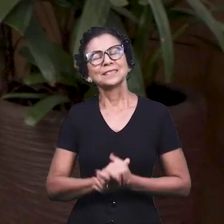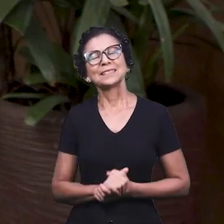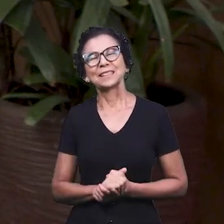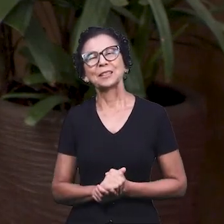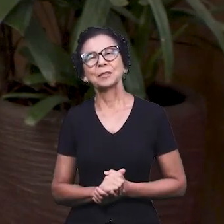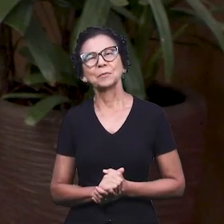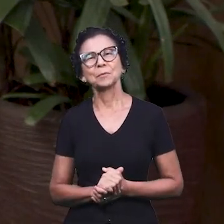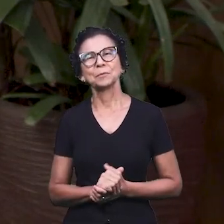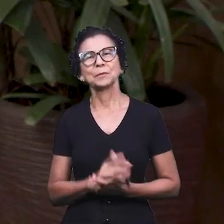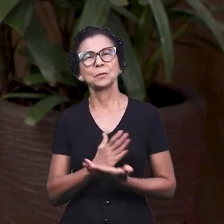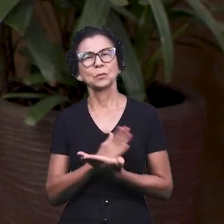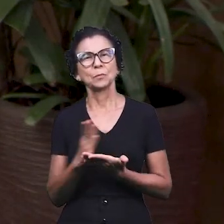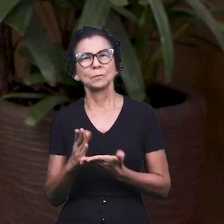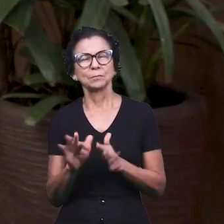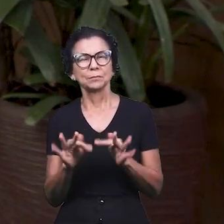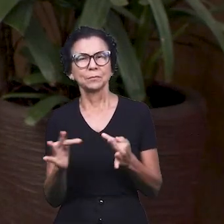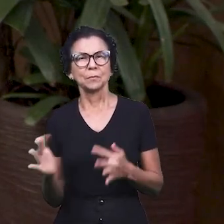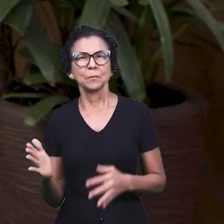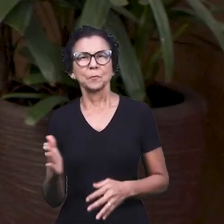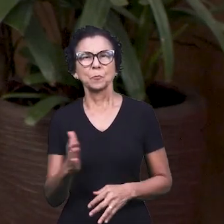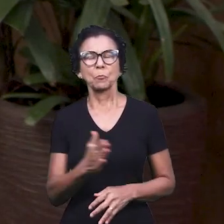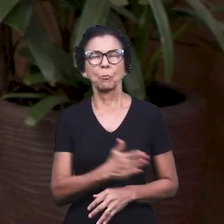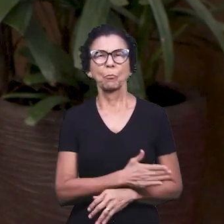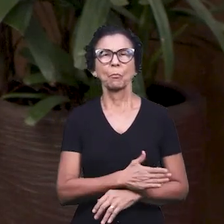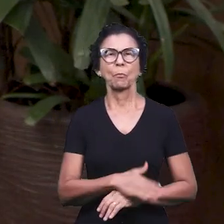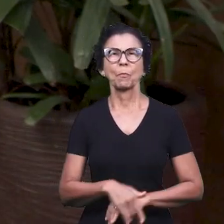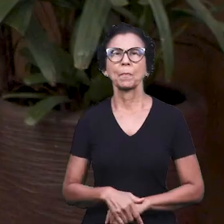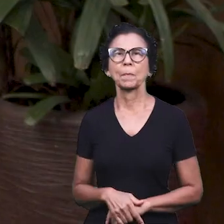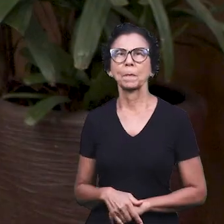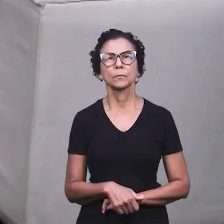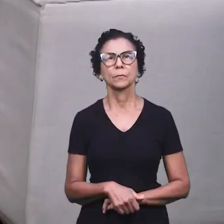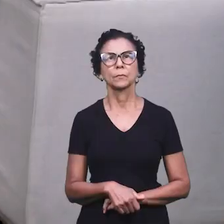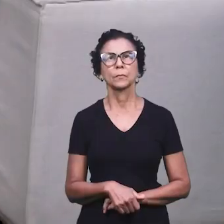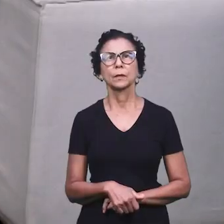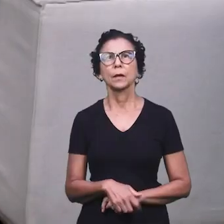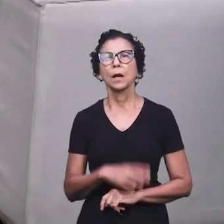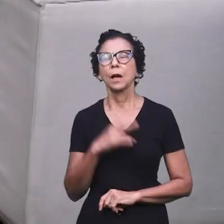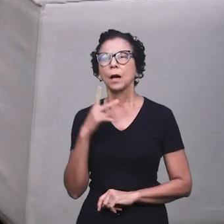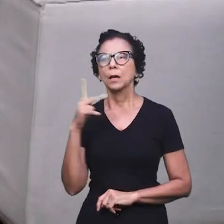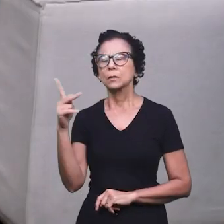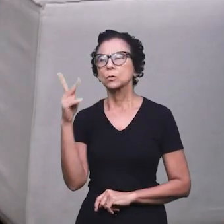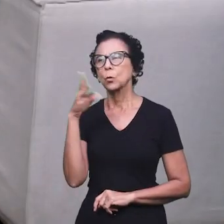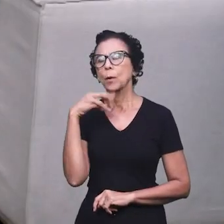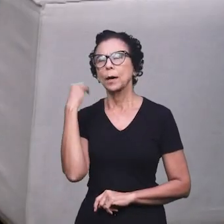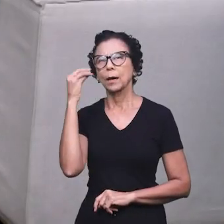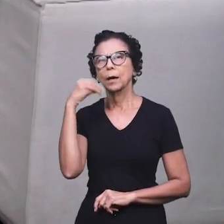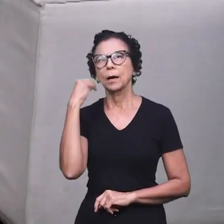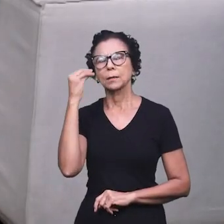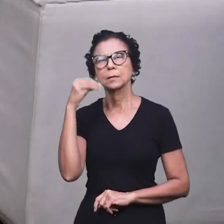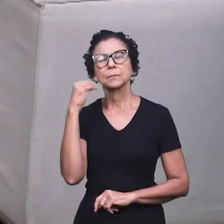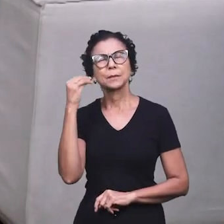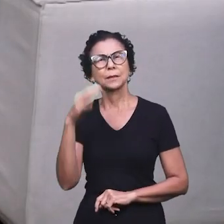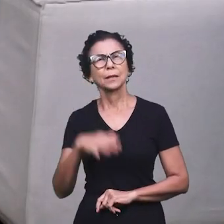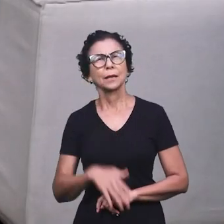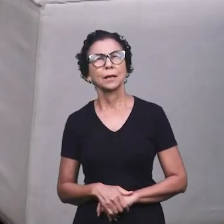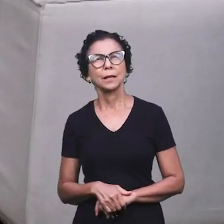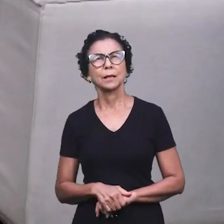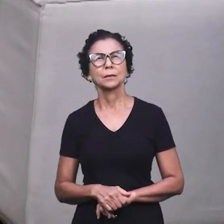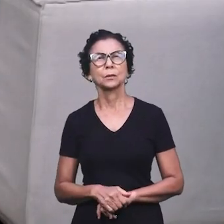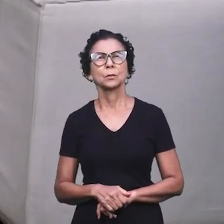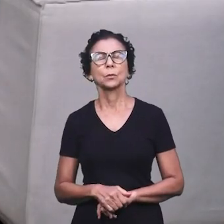o sucesso do negócio. Vamos voltar lá em Manaus, né? Qual é a experiência sua, assim,